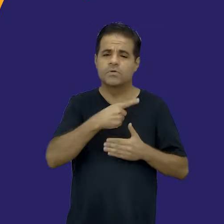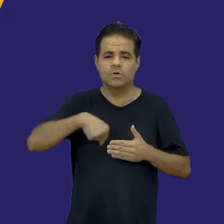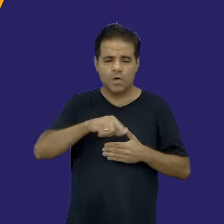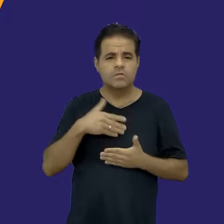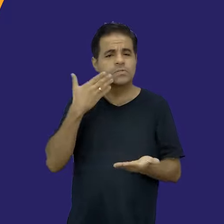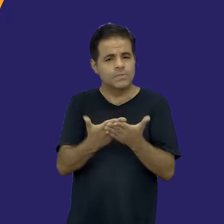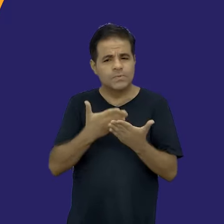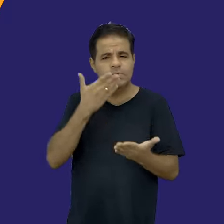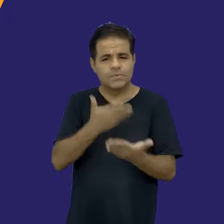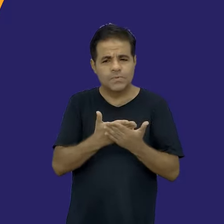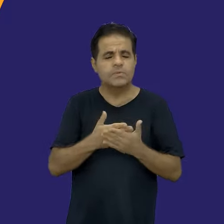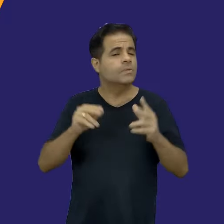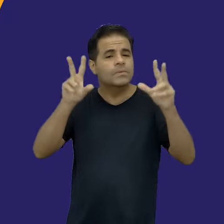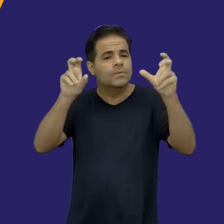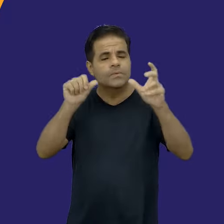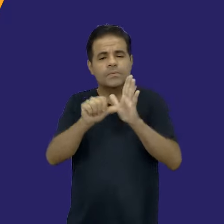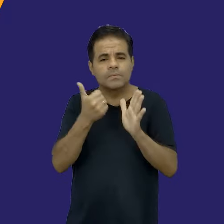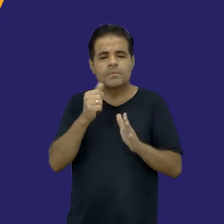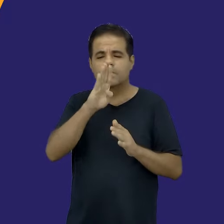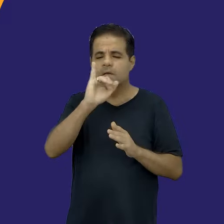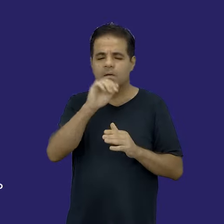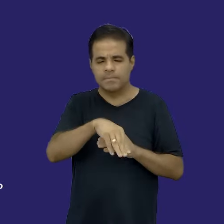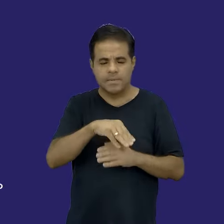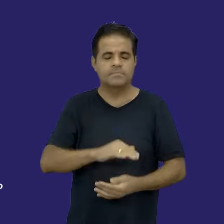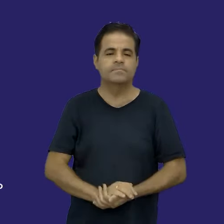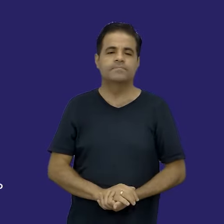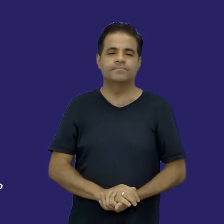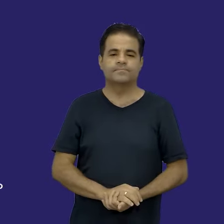estamos aqui falando sobre o primeiro bimestre.